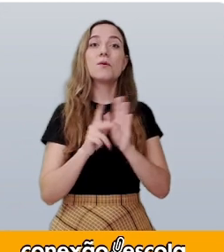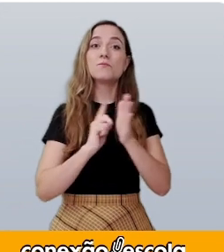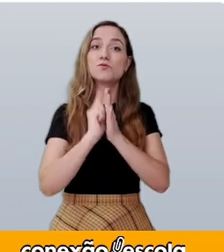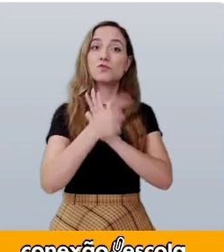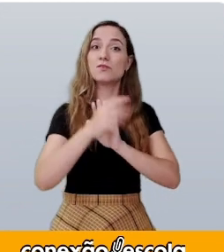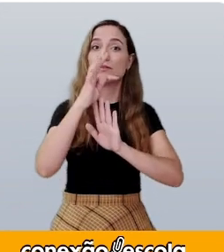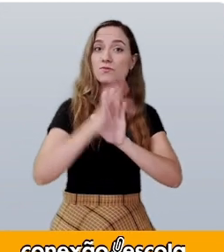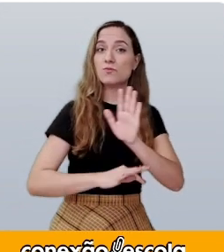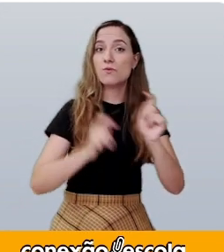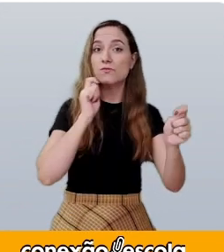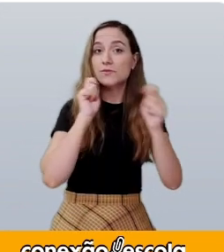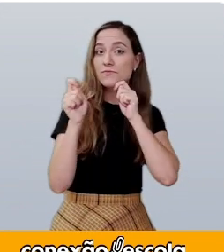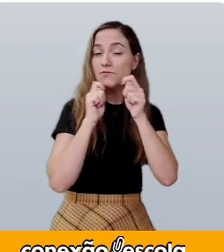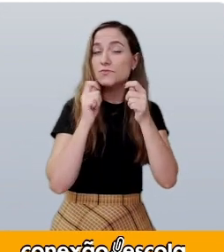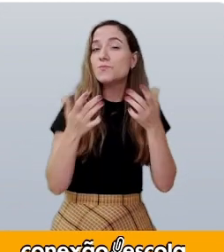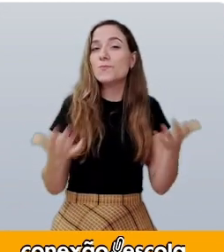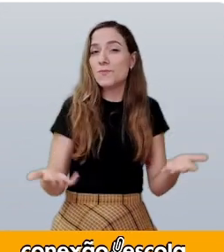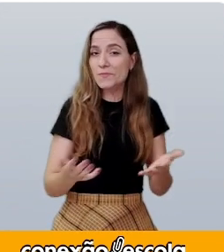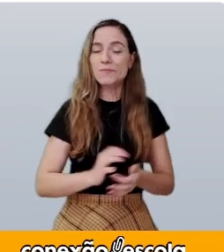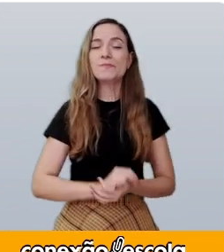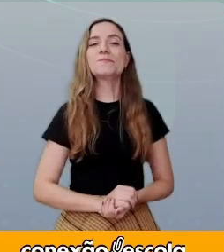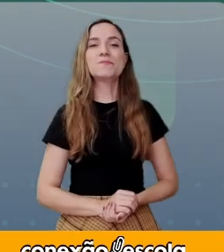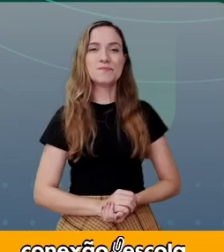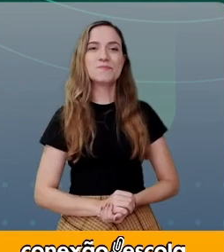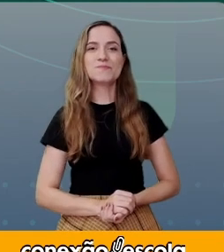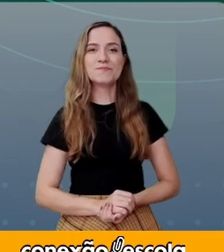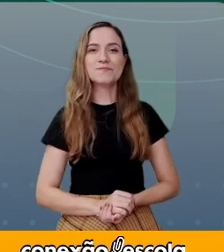gênero textual entrevista?